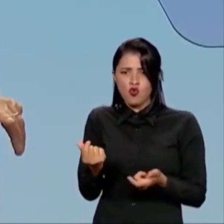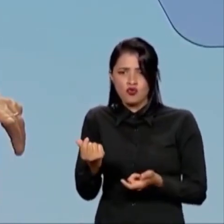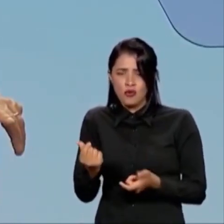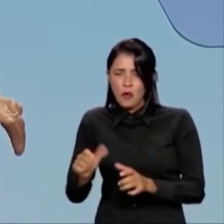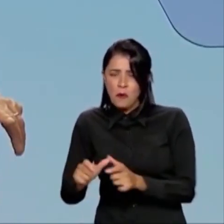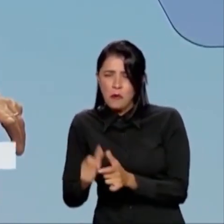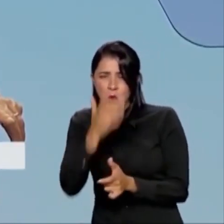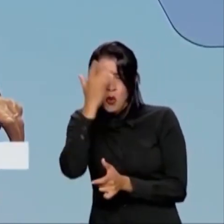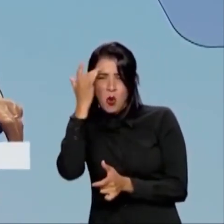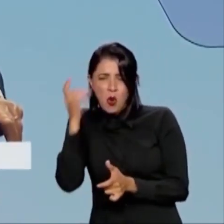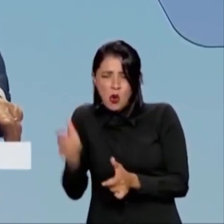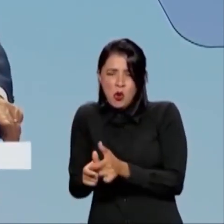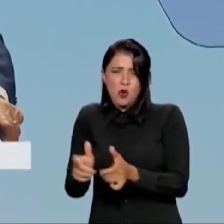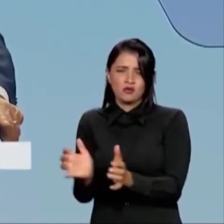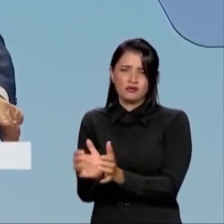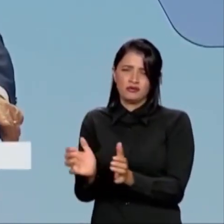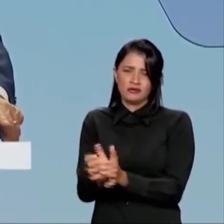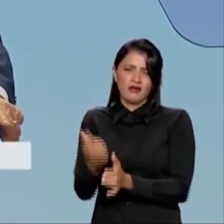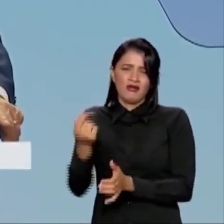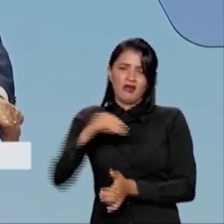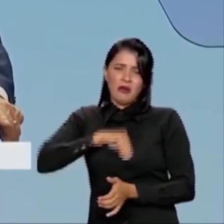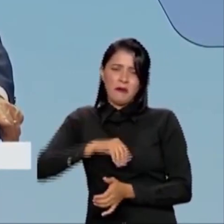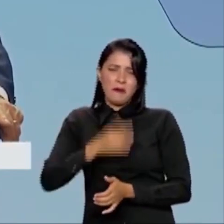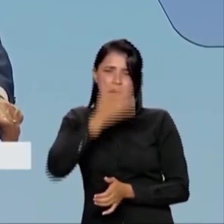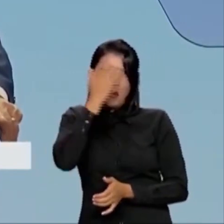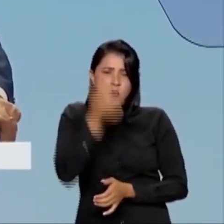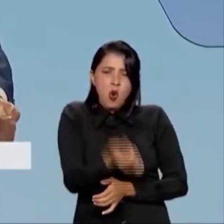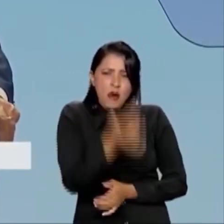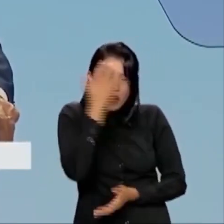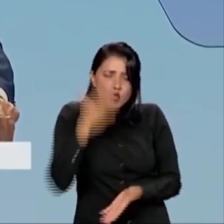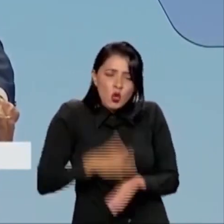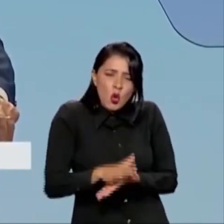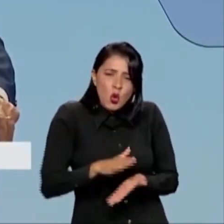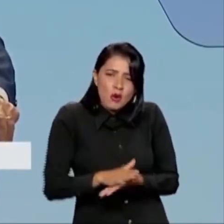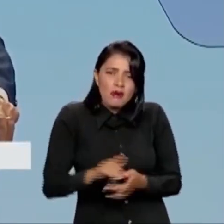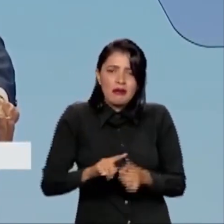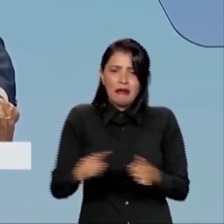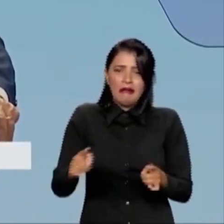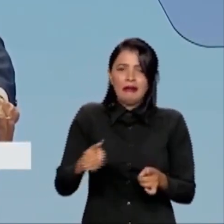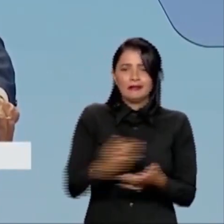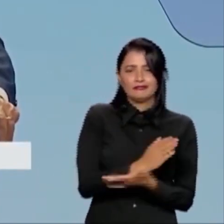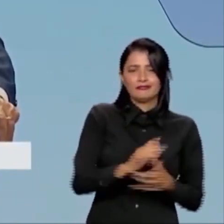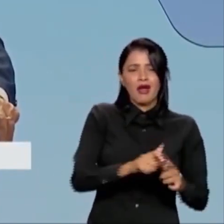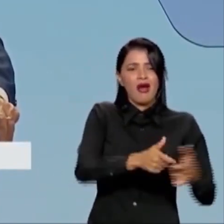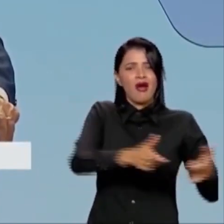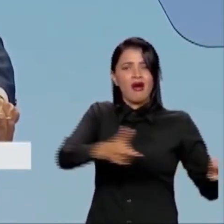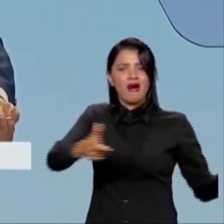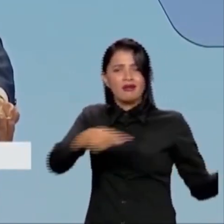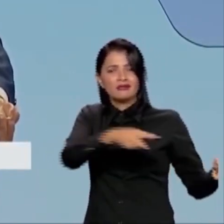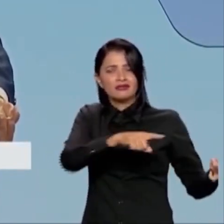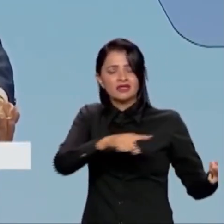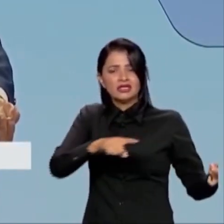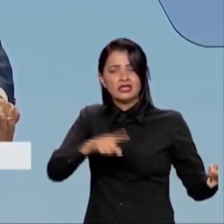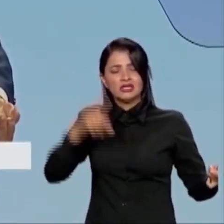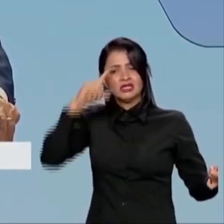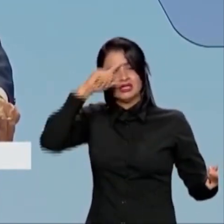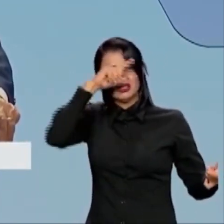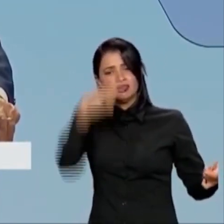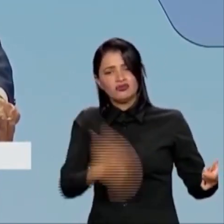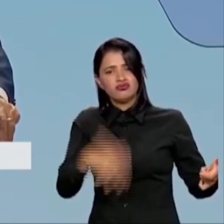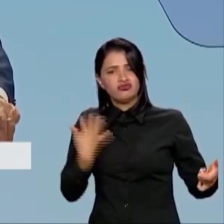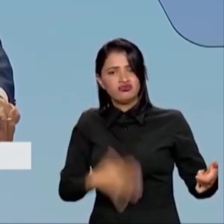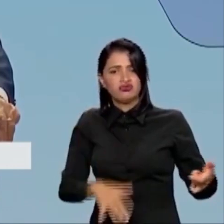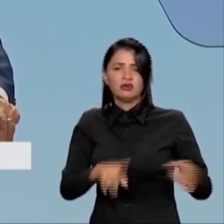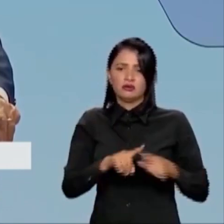concentração de renda e poucas pessoas consumindo, enquanto muitas passam dificuldades. Com uma melhor distribuição